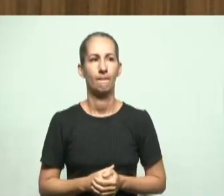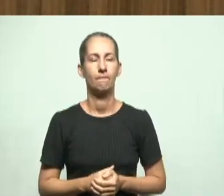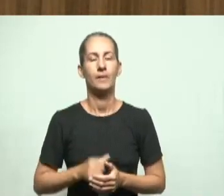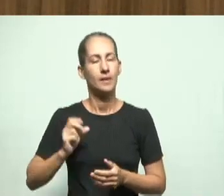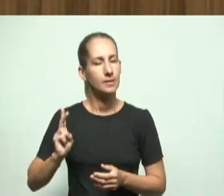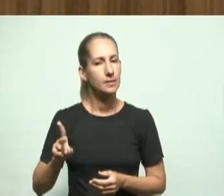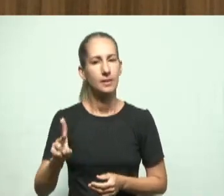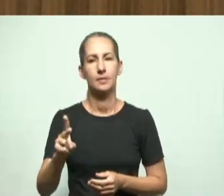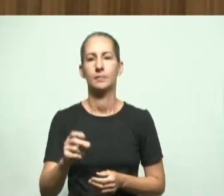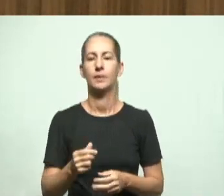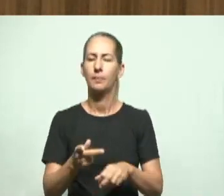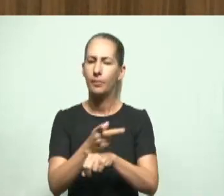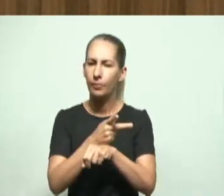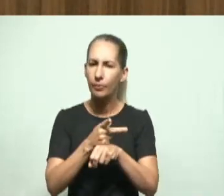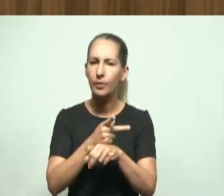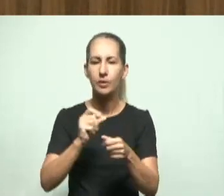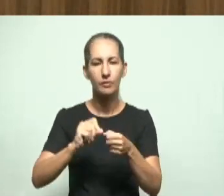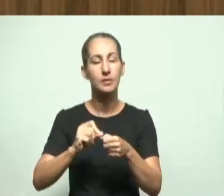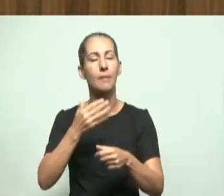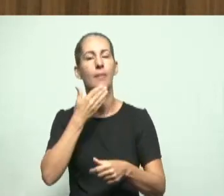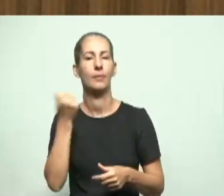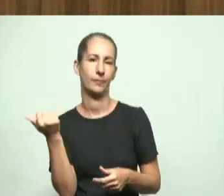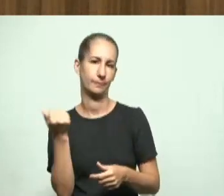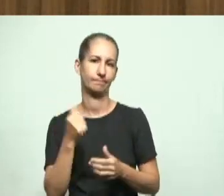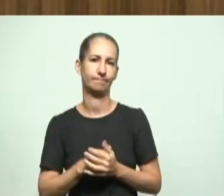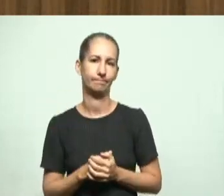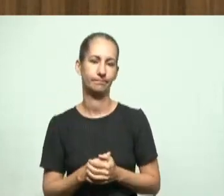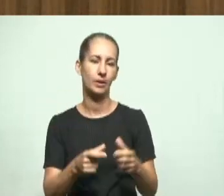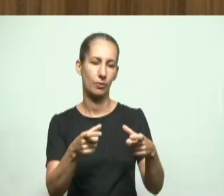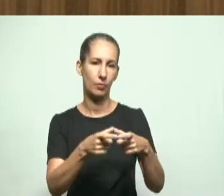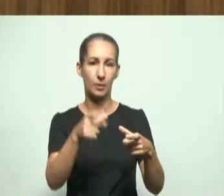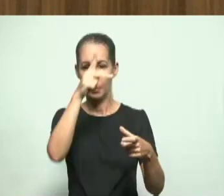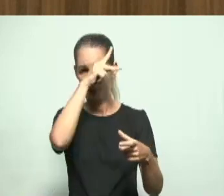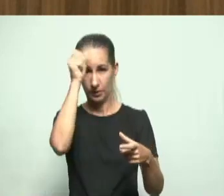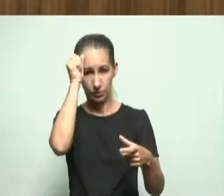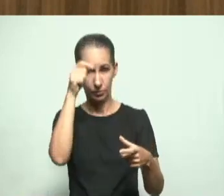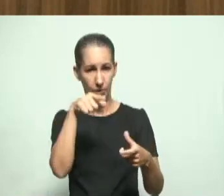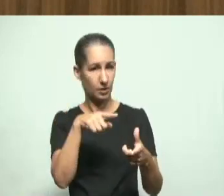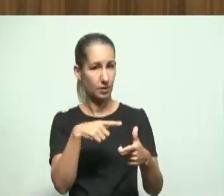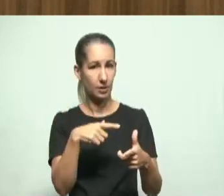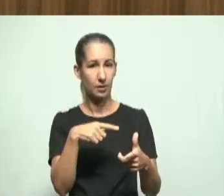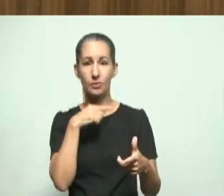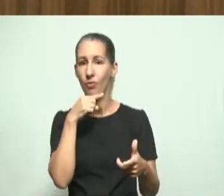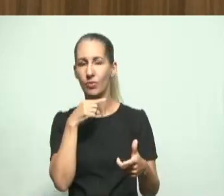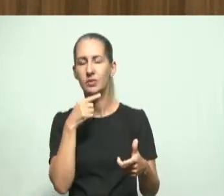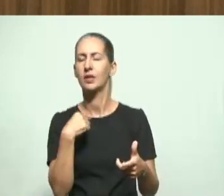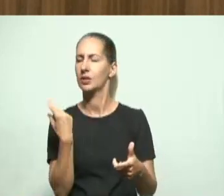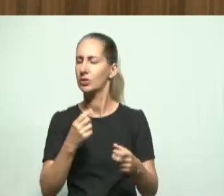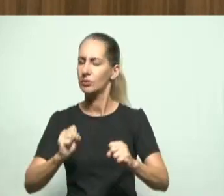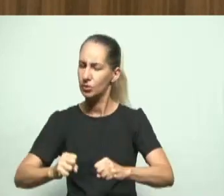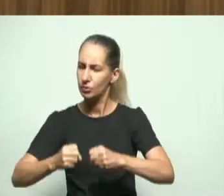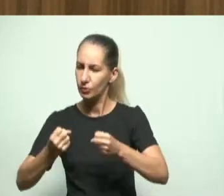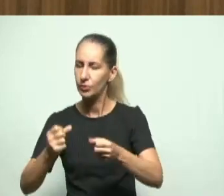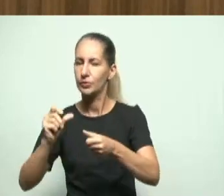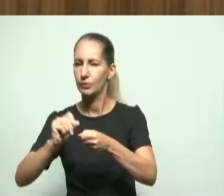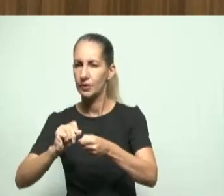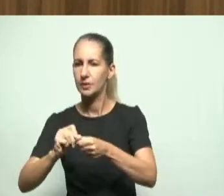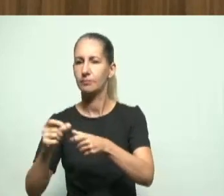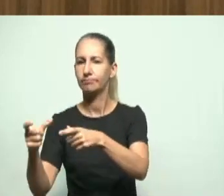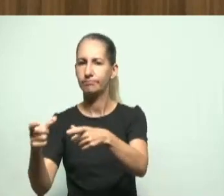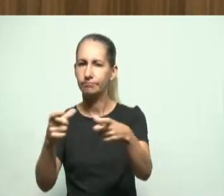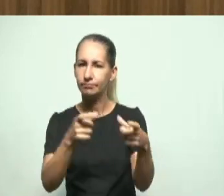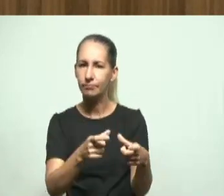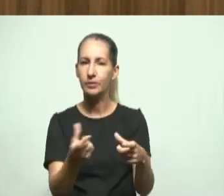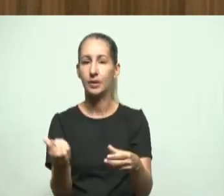sempre procurando fazer o melhor. Onde a prefeitura não chega, a gente tenta fazer e a gente vai fazendo.